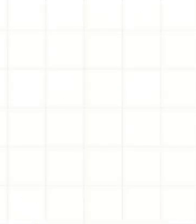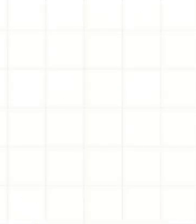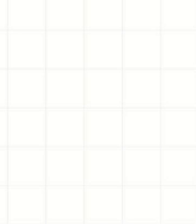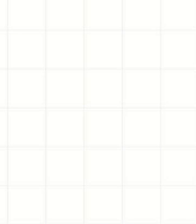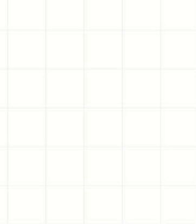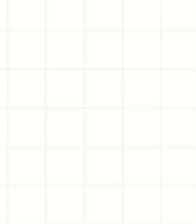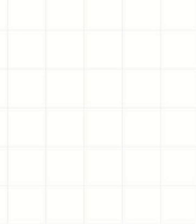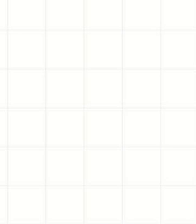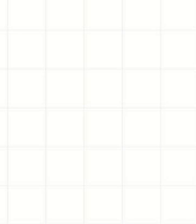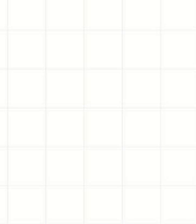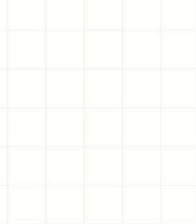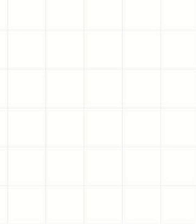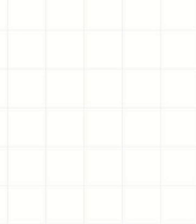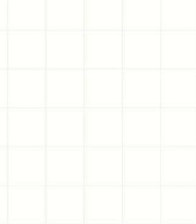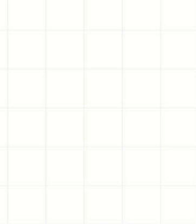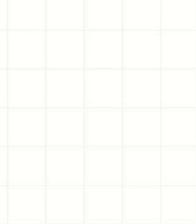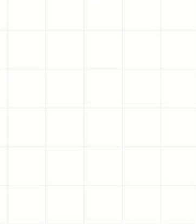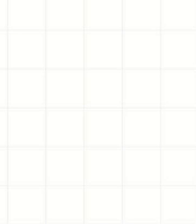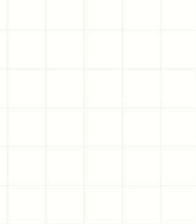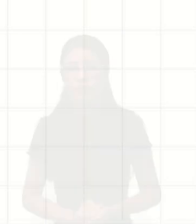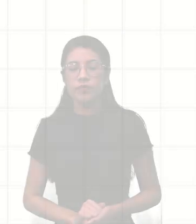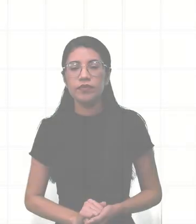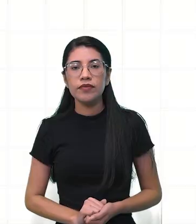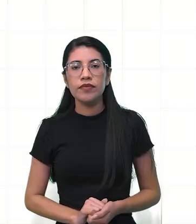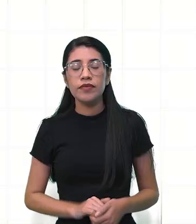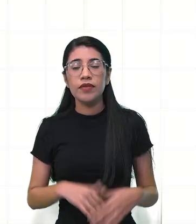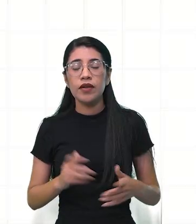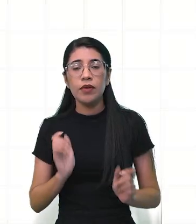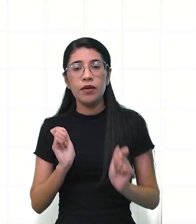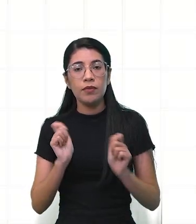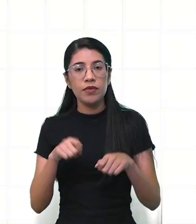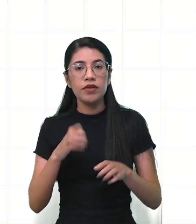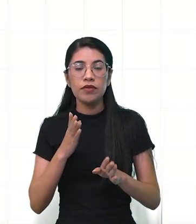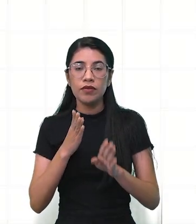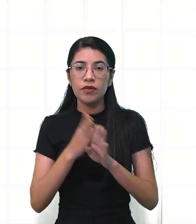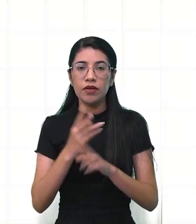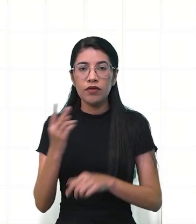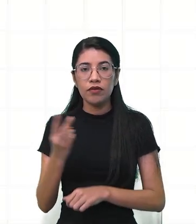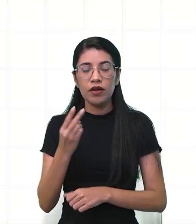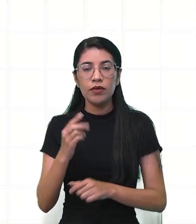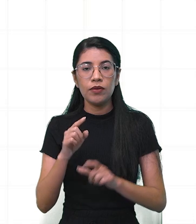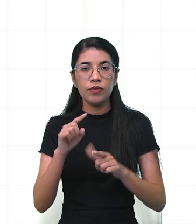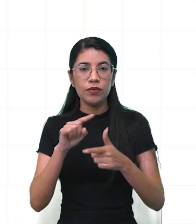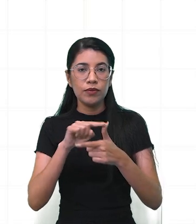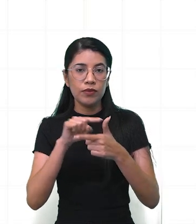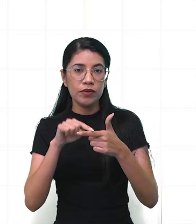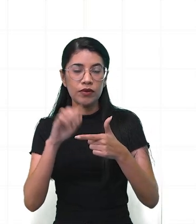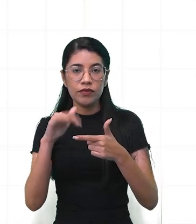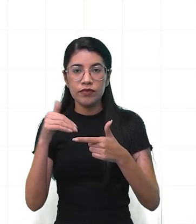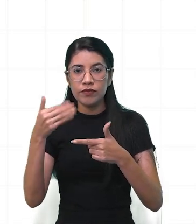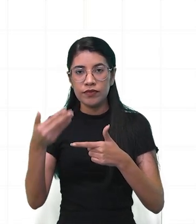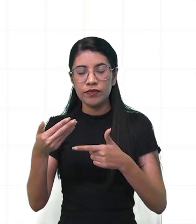eu poder encontrar o valor desse ângulo externo aqui. Então observa